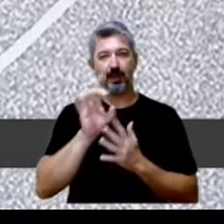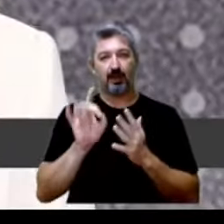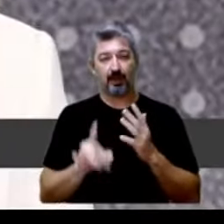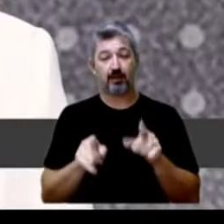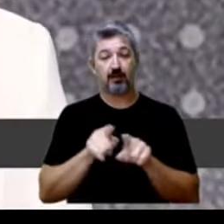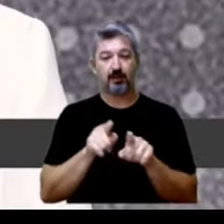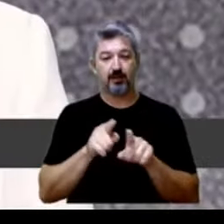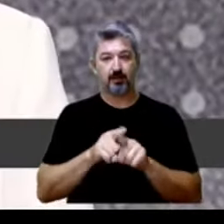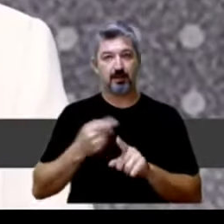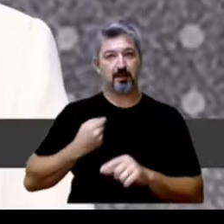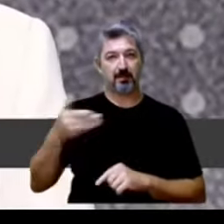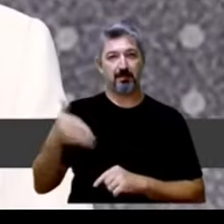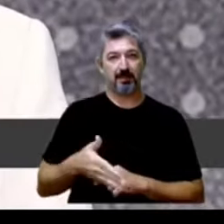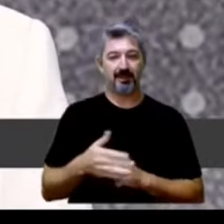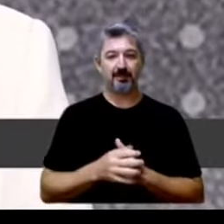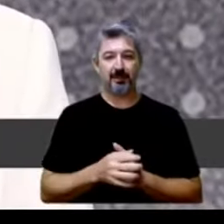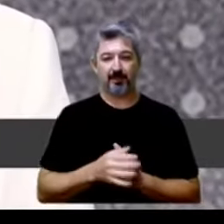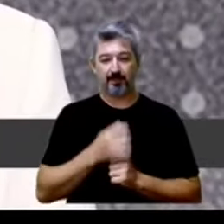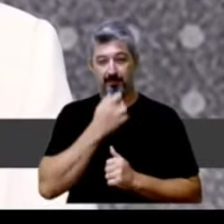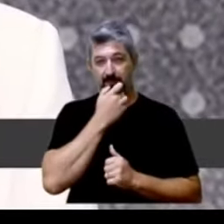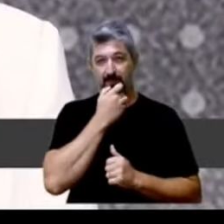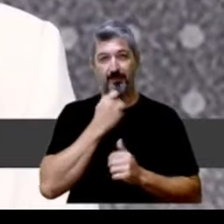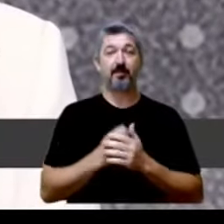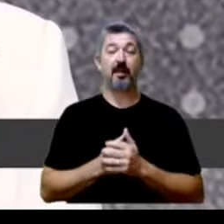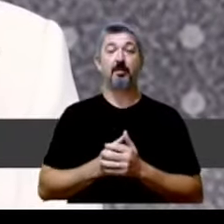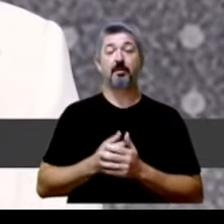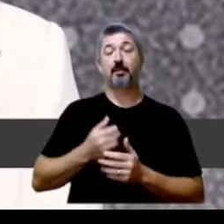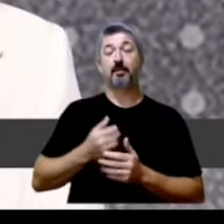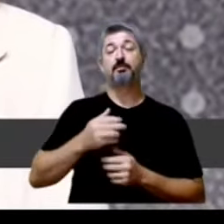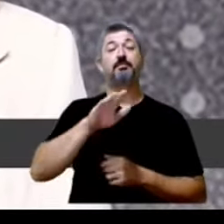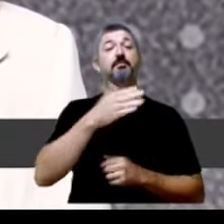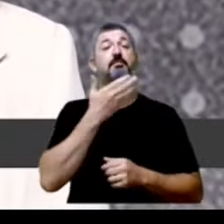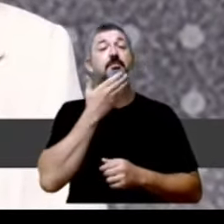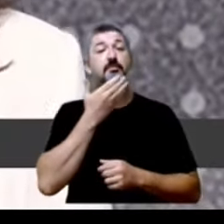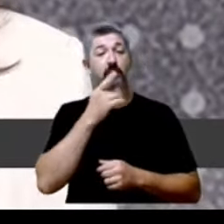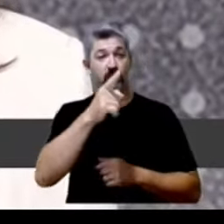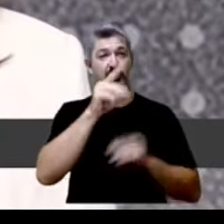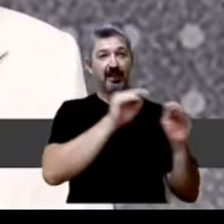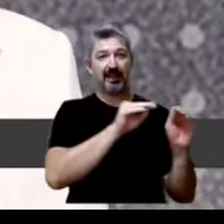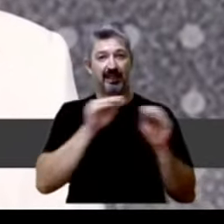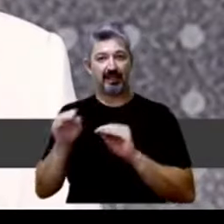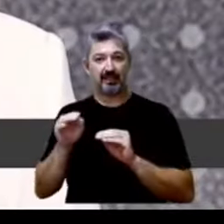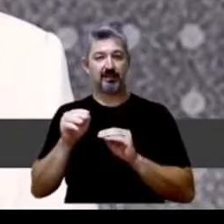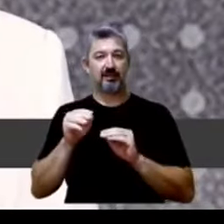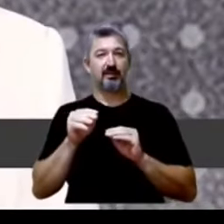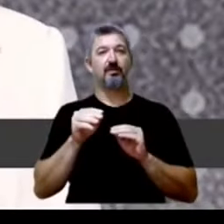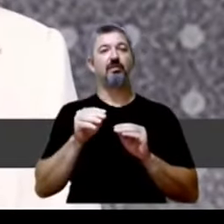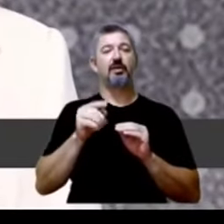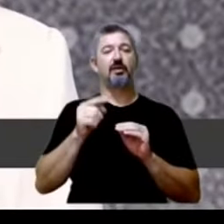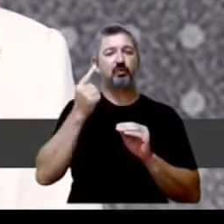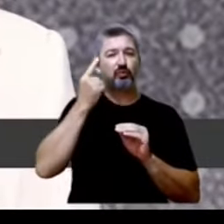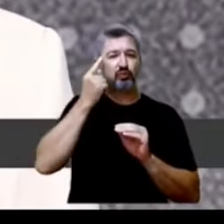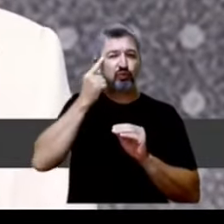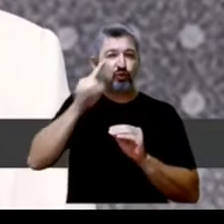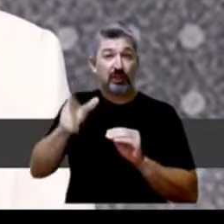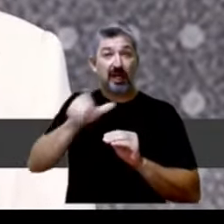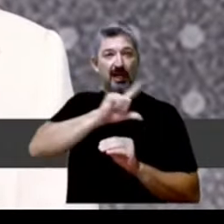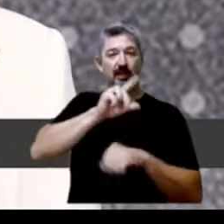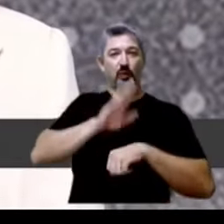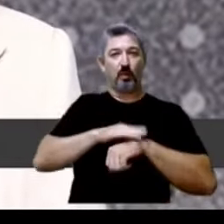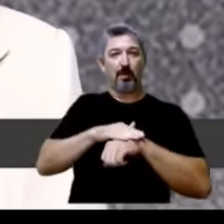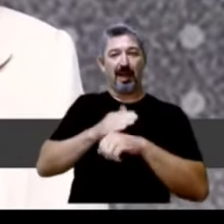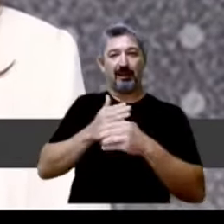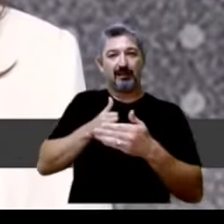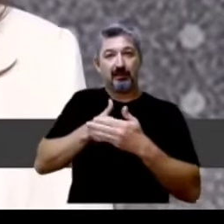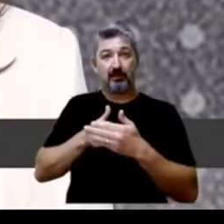do debate. Pior coisa Candidato, o para a pessoa senhor se levar a transferiu sério seu assim. domicílio para São Paulo na véspera de acabar o prazo. Passou a morar numa casa